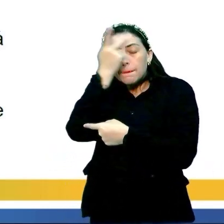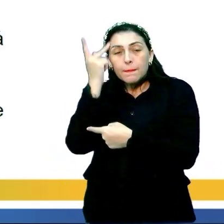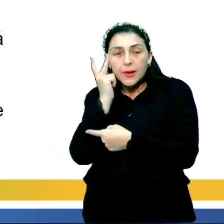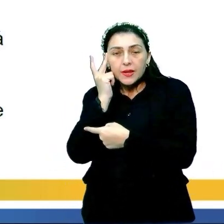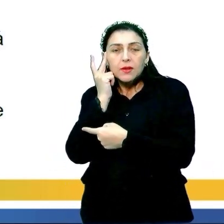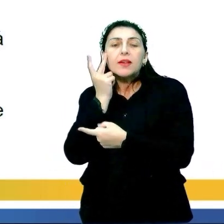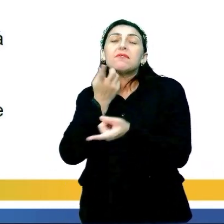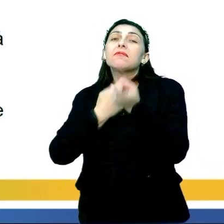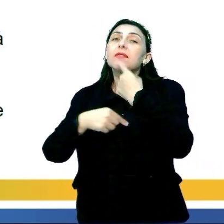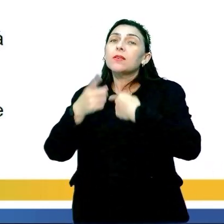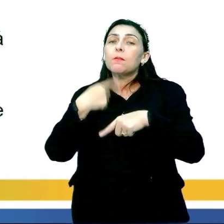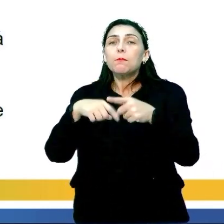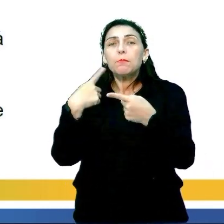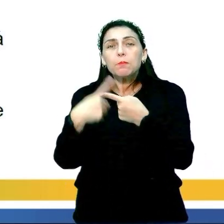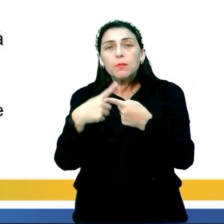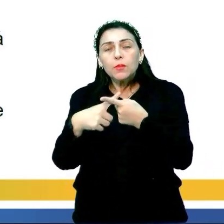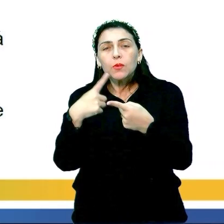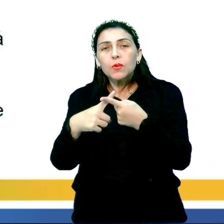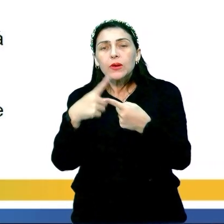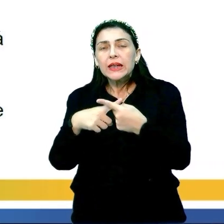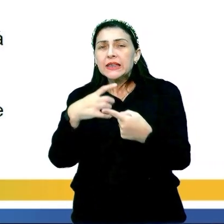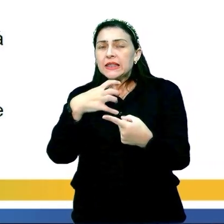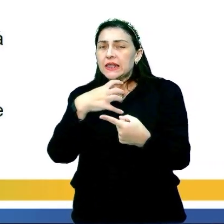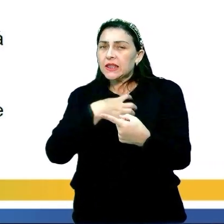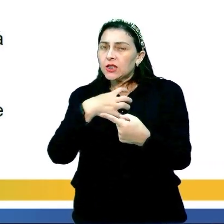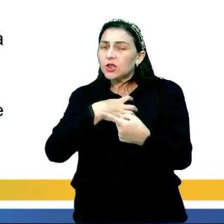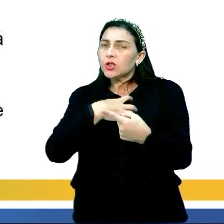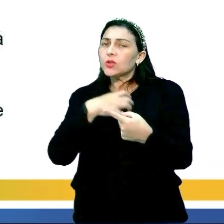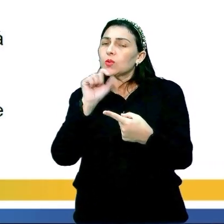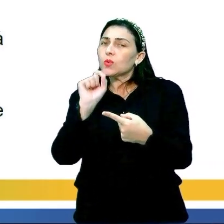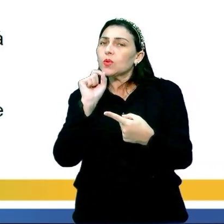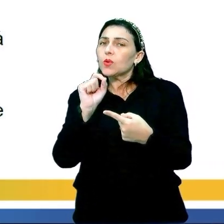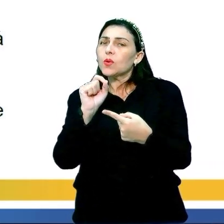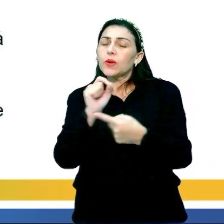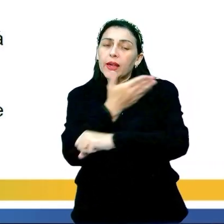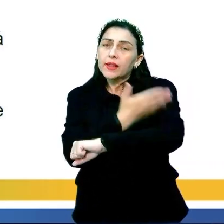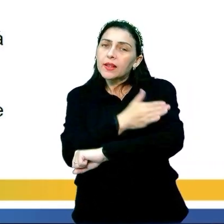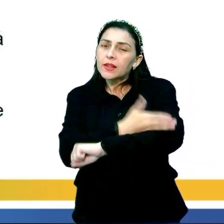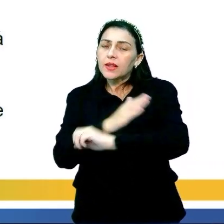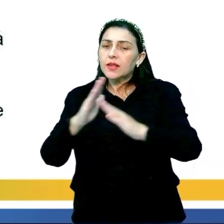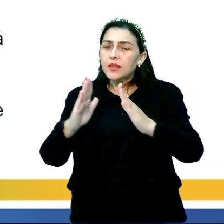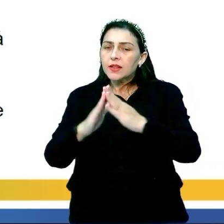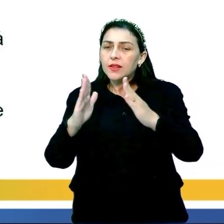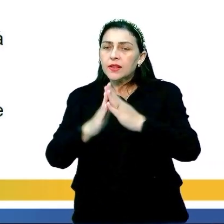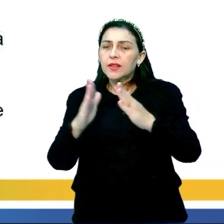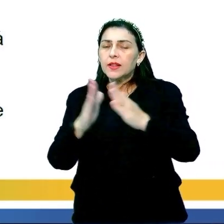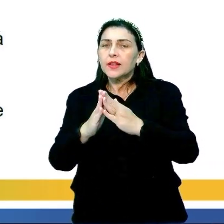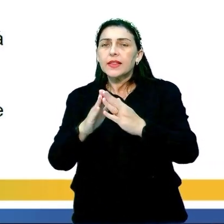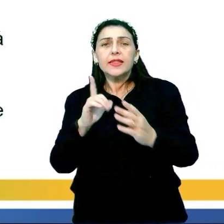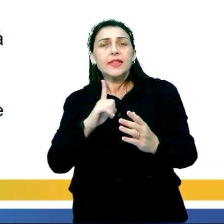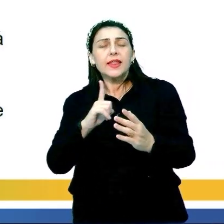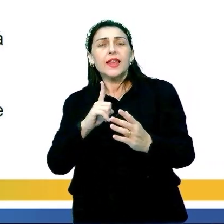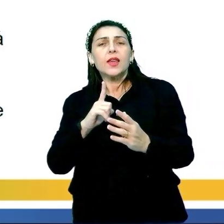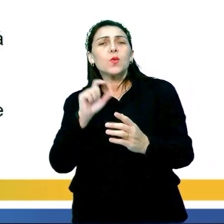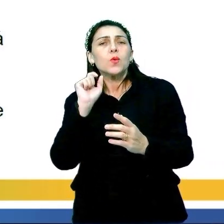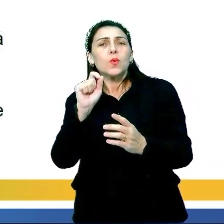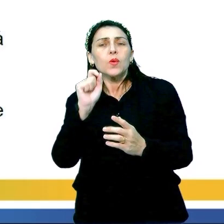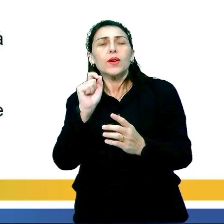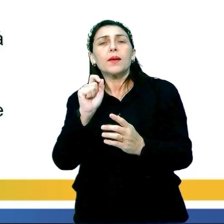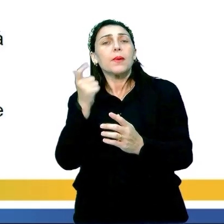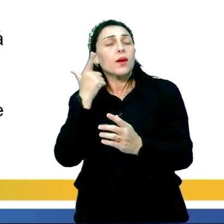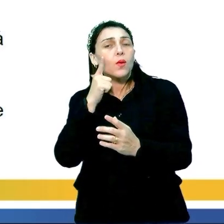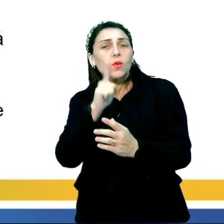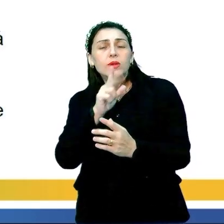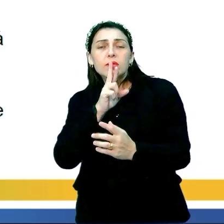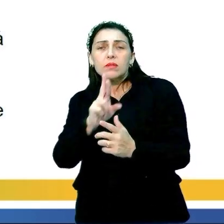pessoas interessadas, pois o efeito de sentido da expressão lição de casa remete à ideia de empenho requerido